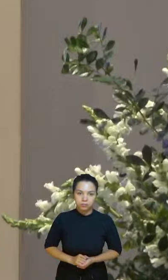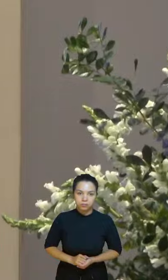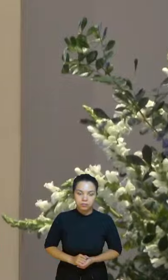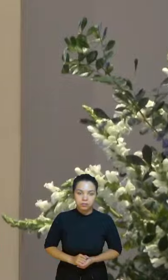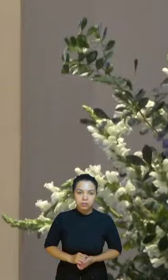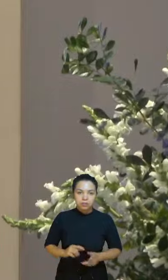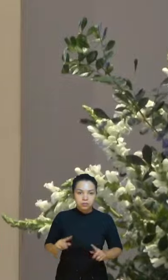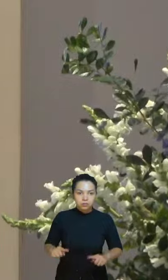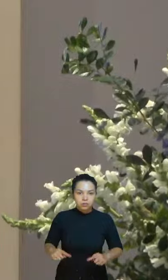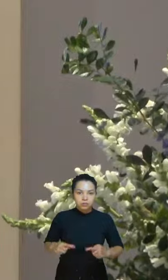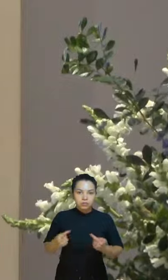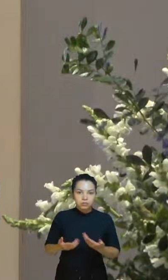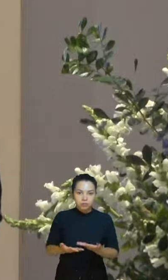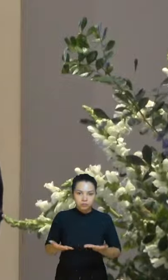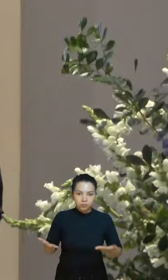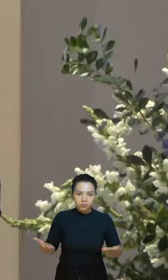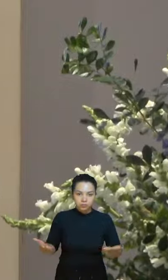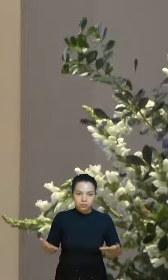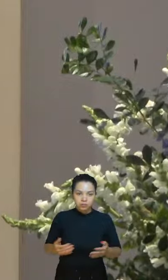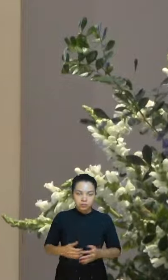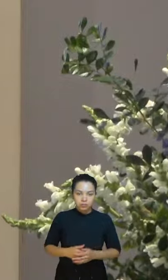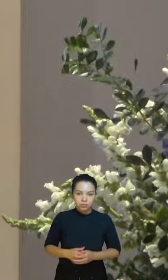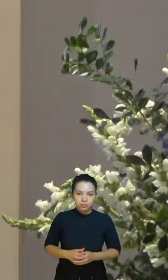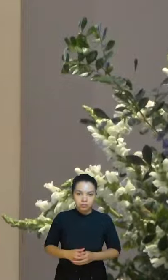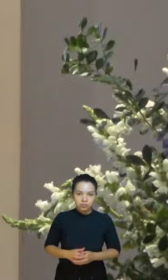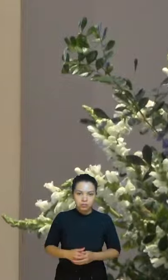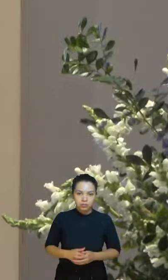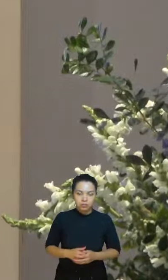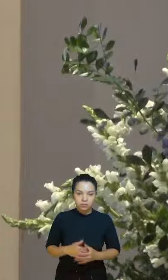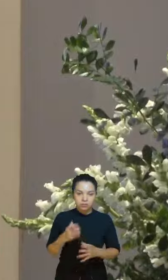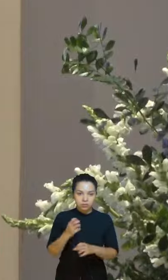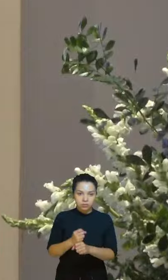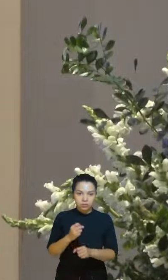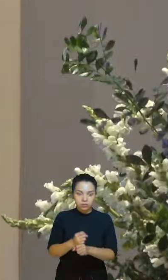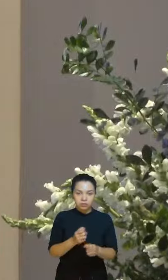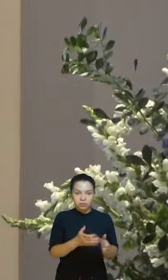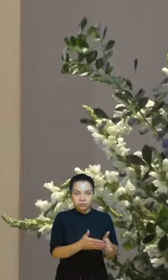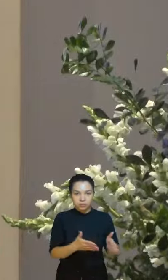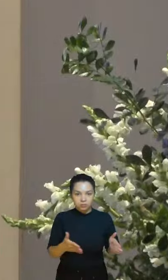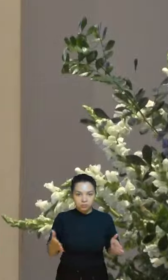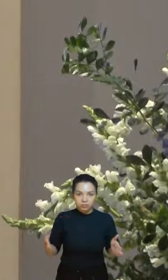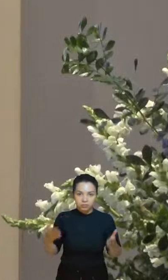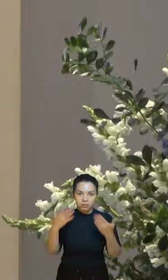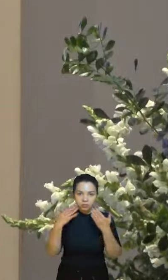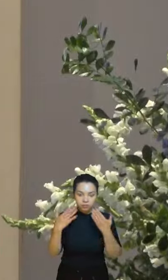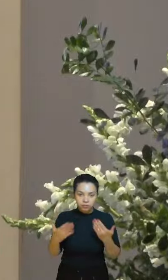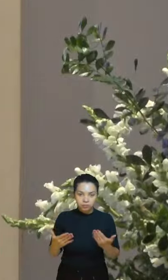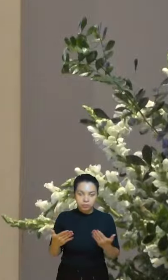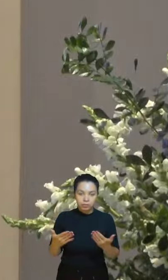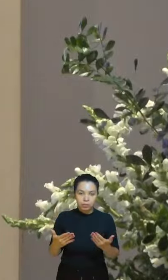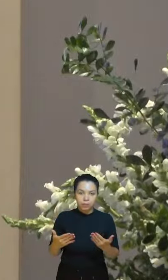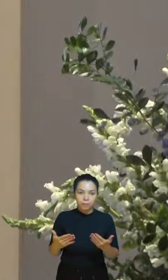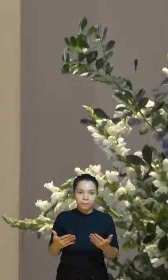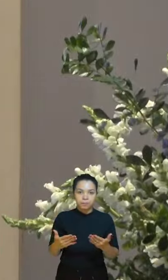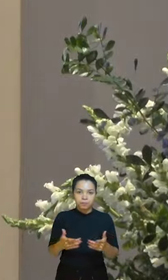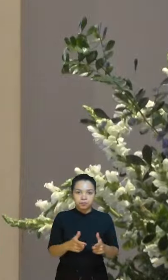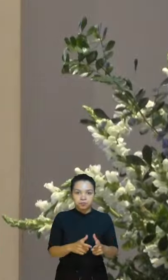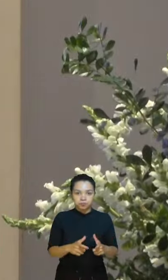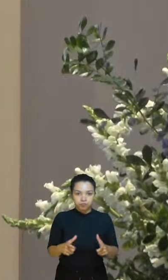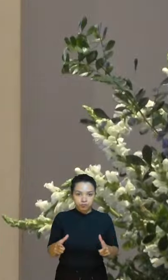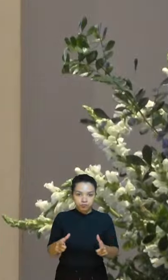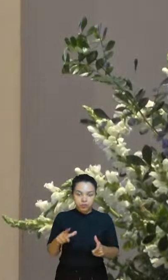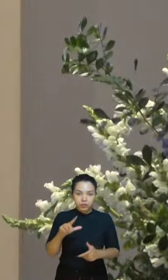desafios sobretudo de natureza quantitativa vem dessa como eu falei explosão de